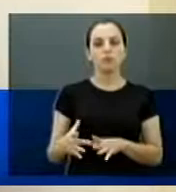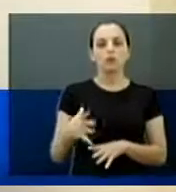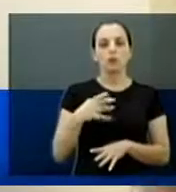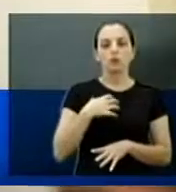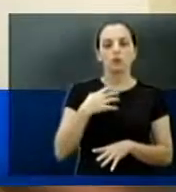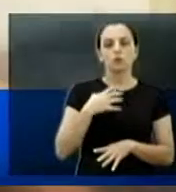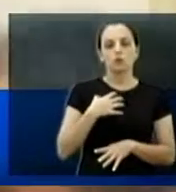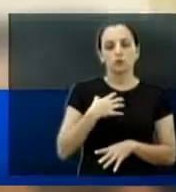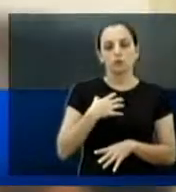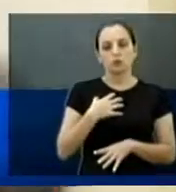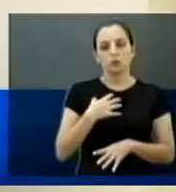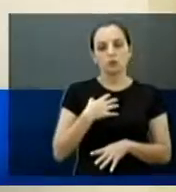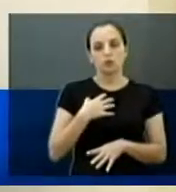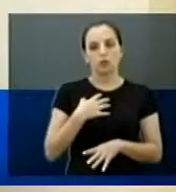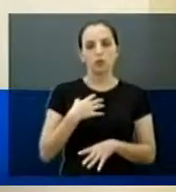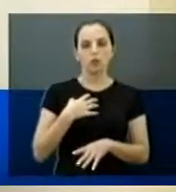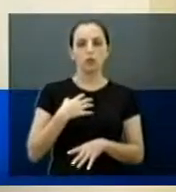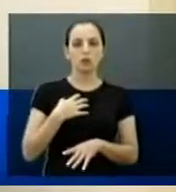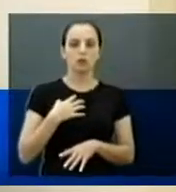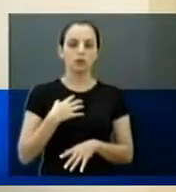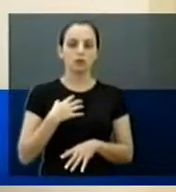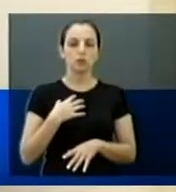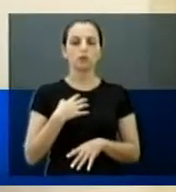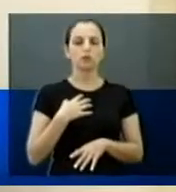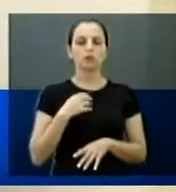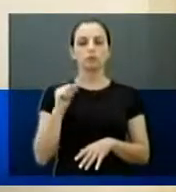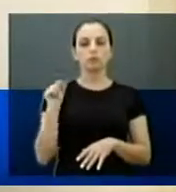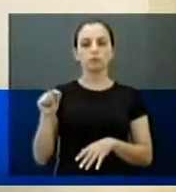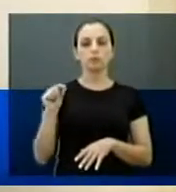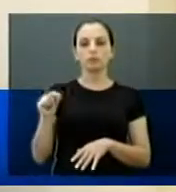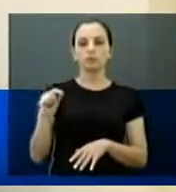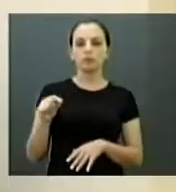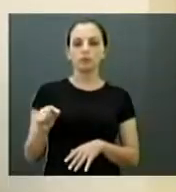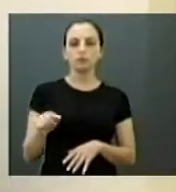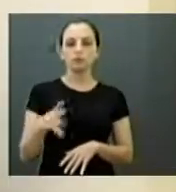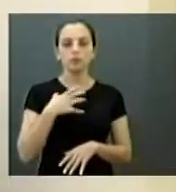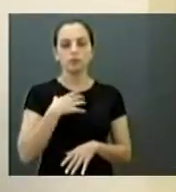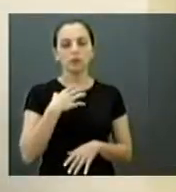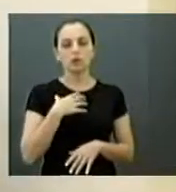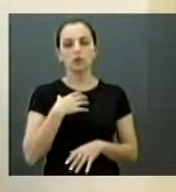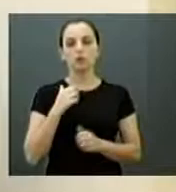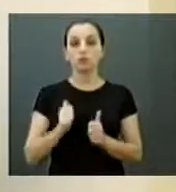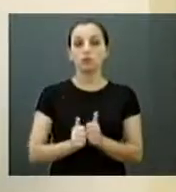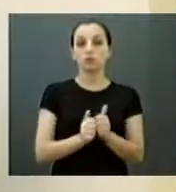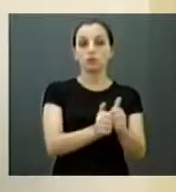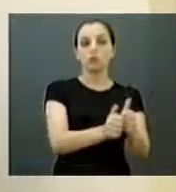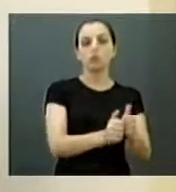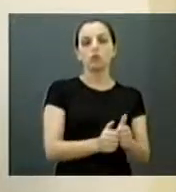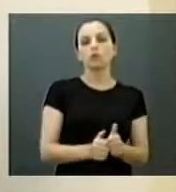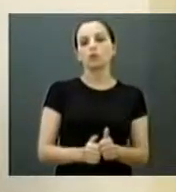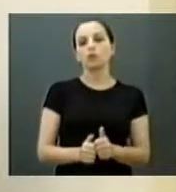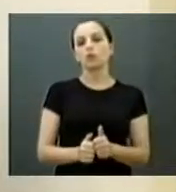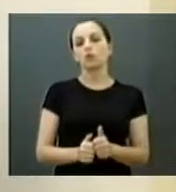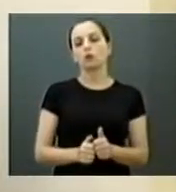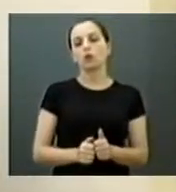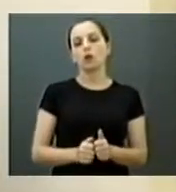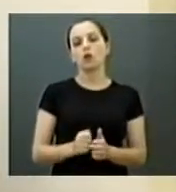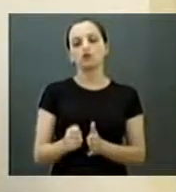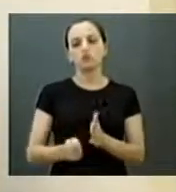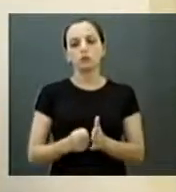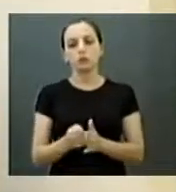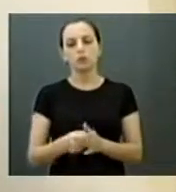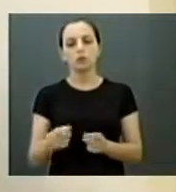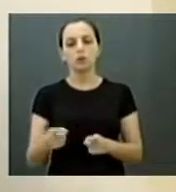e nesse ponto está aqui o pessoal da OAB, que nessa situação teve junto com a Associação Médica Brasileira, com o